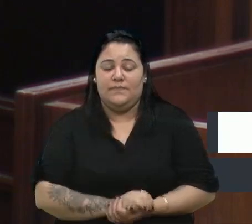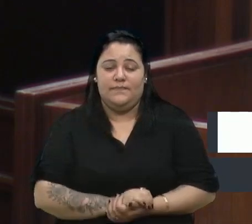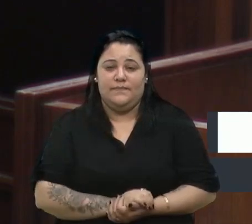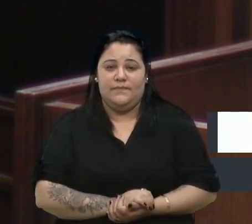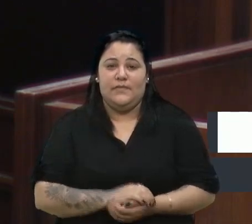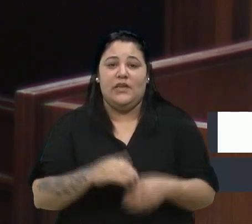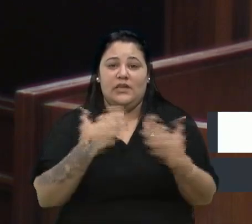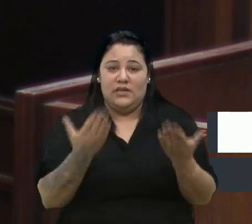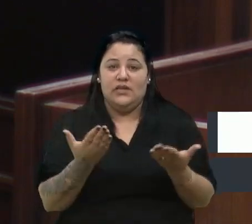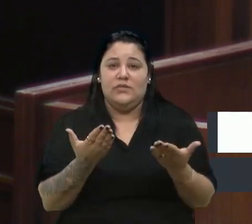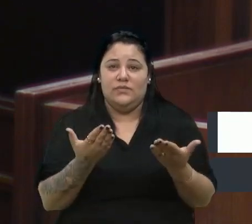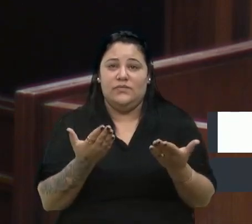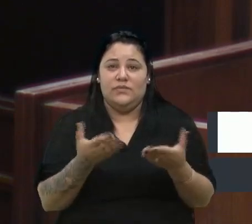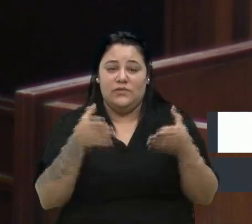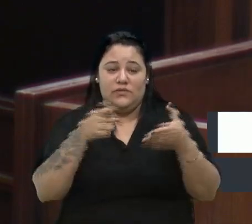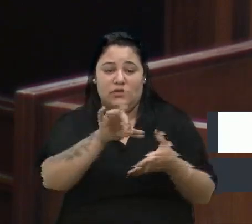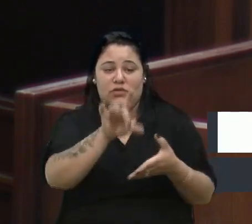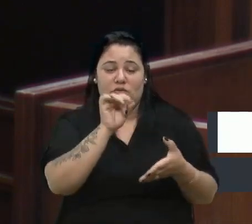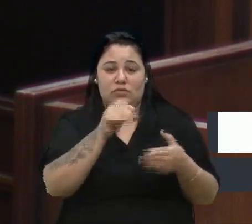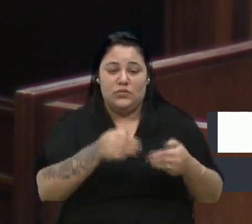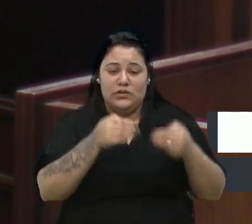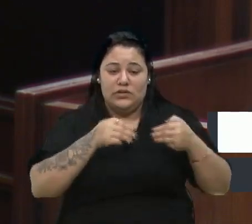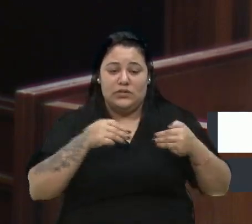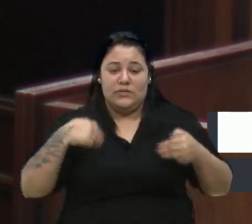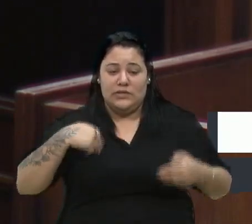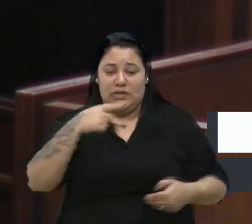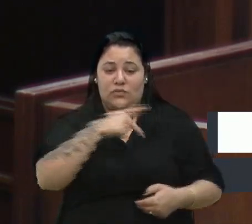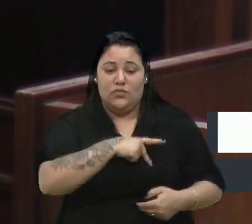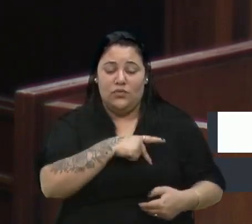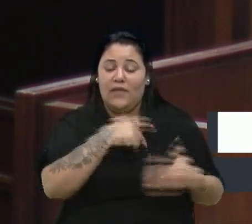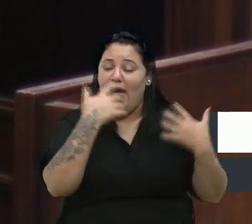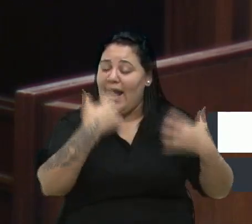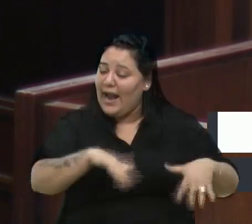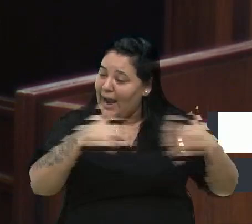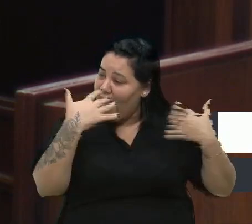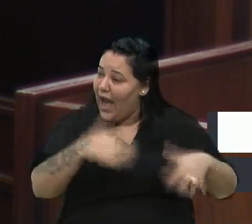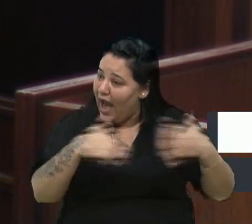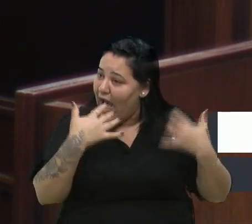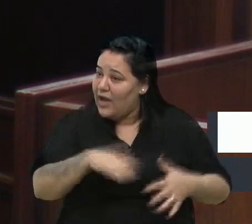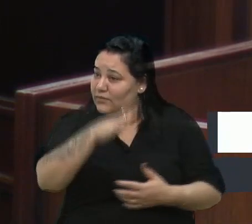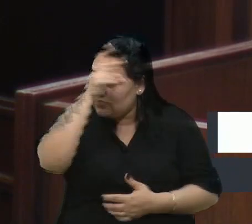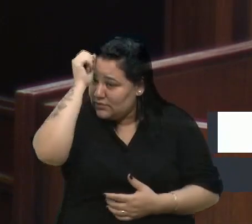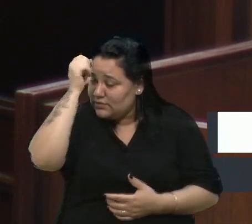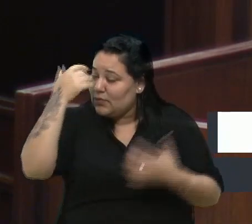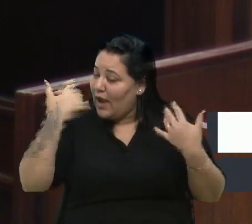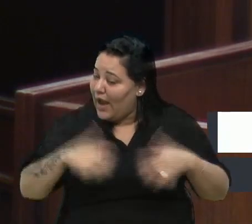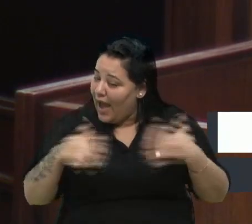Então, essa determinação do Ministério Público vai custar muito para o município, muito.